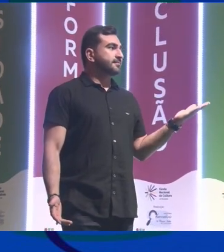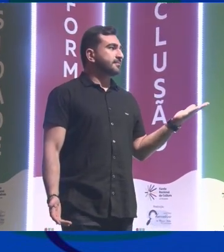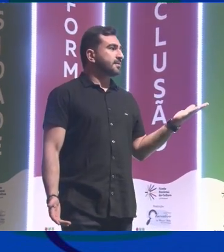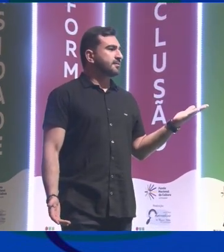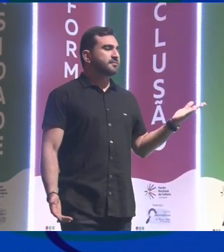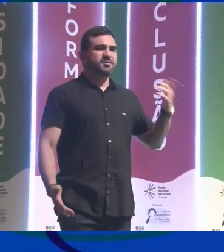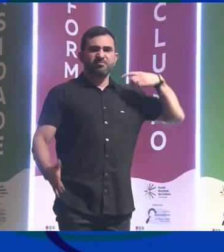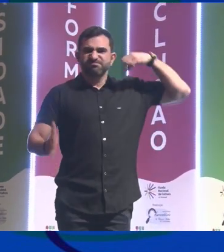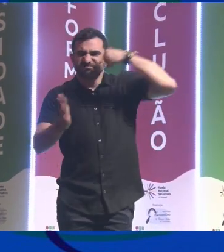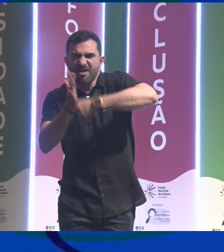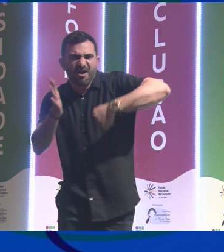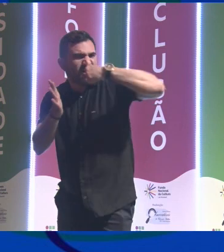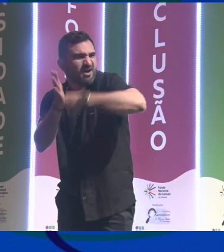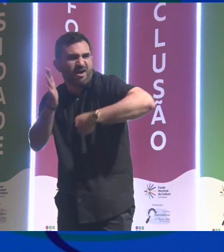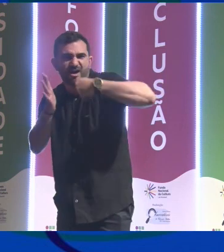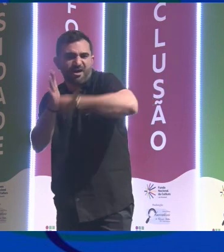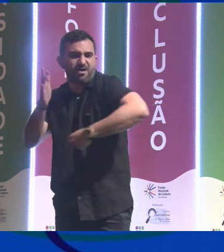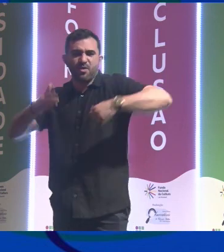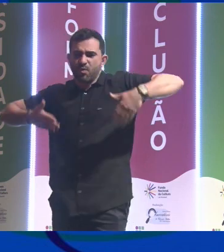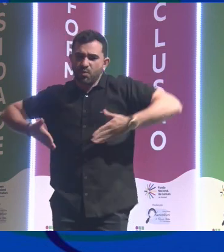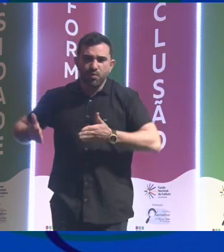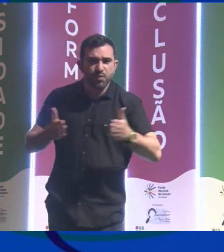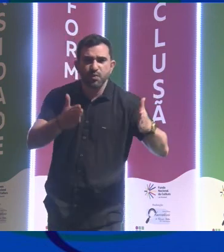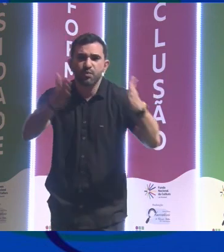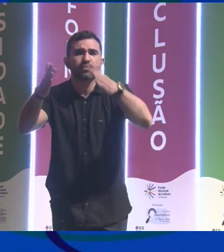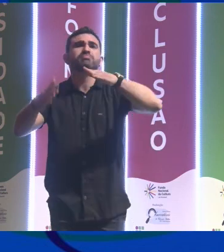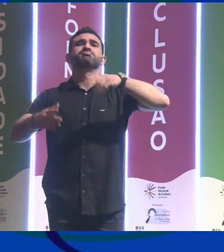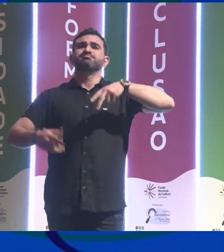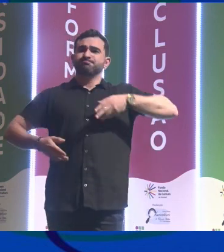que batalhar é caminho para seguir.